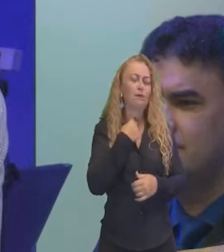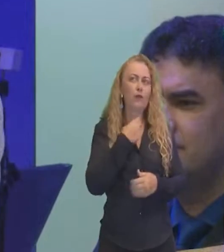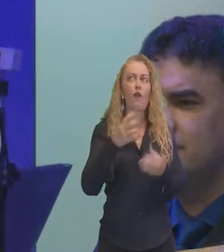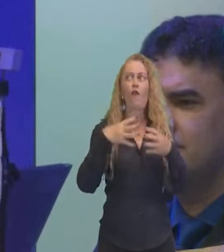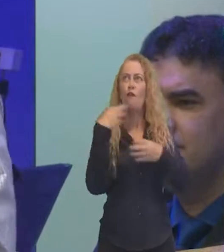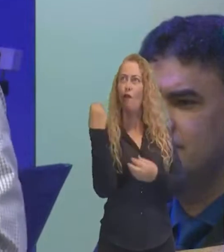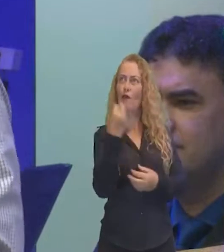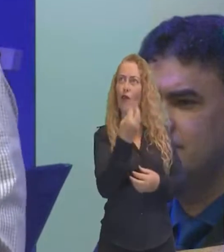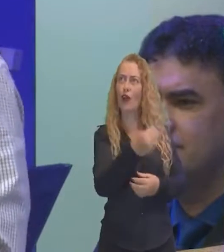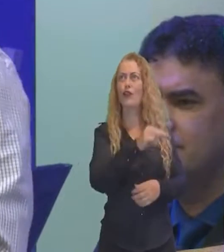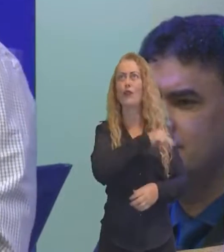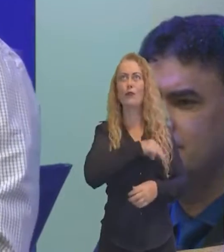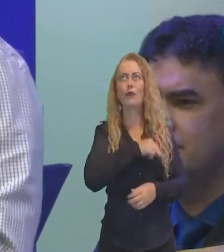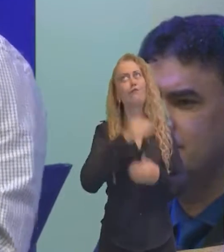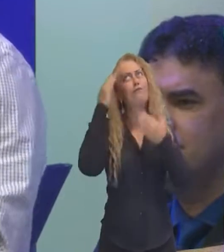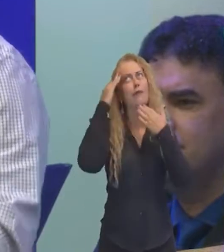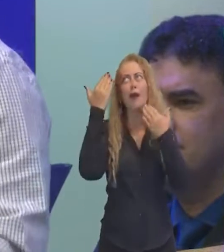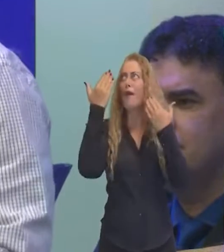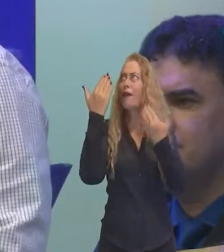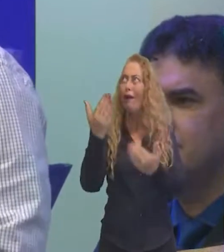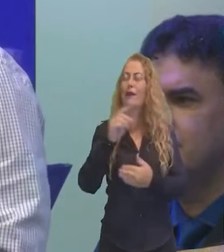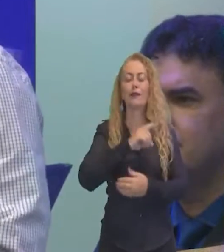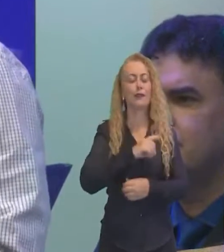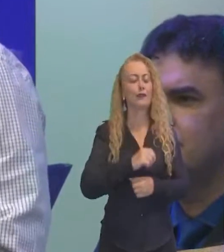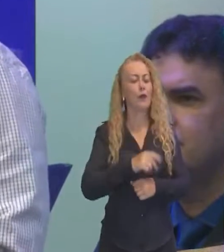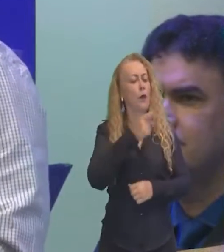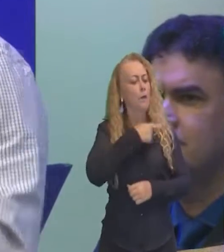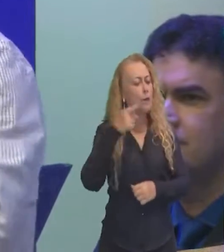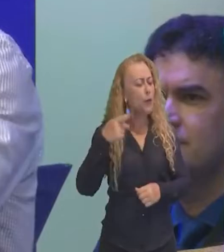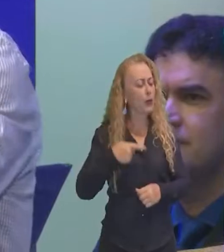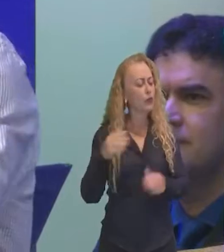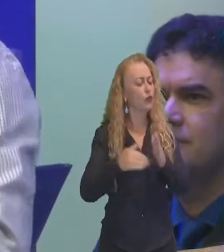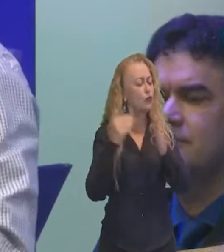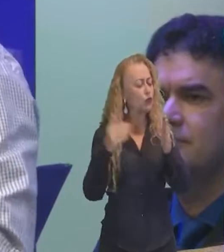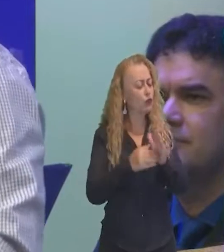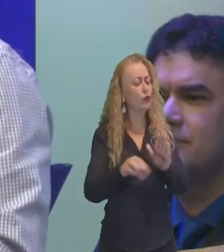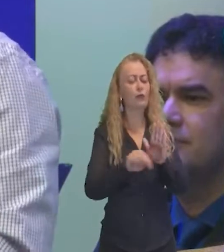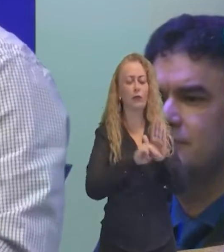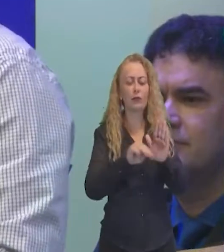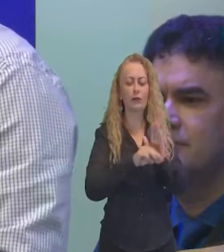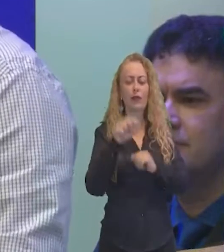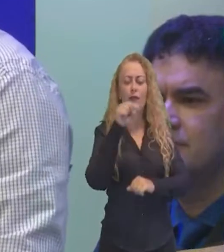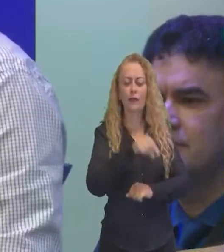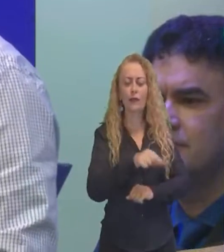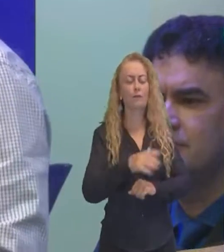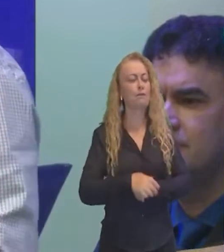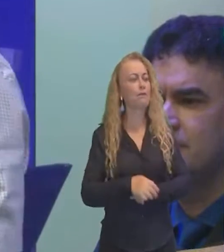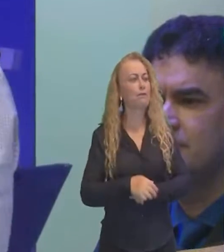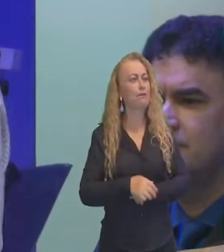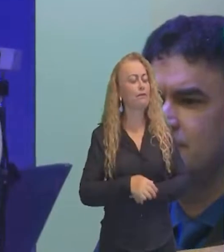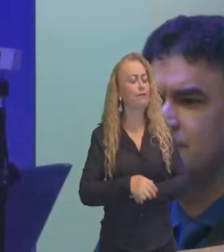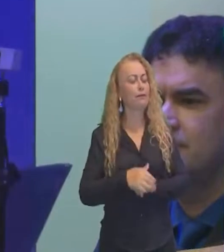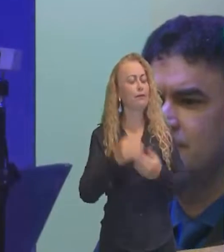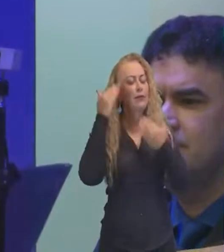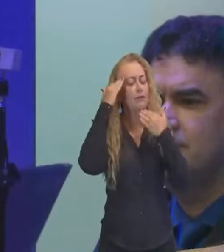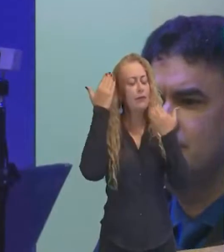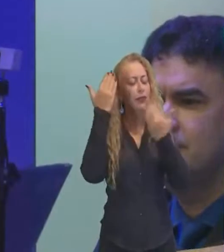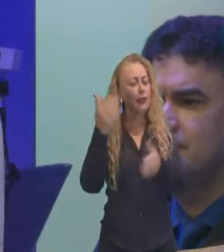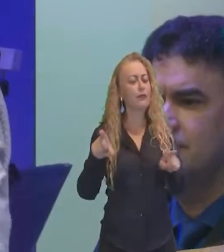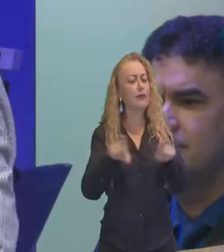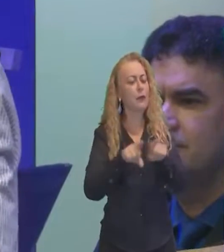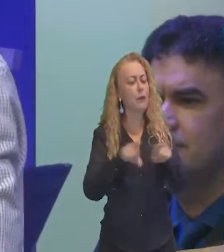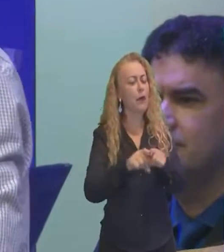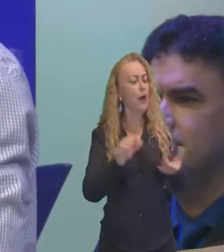eu agradeço a ele, agradeço à equipe pastoral, pastor Francisco, pastor Neander, e agradeço também a esse